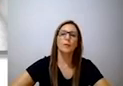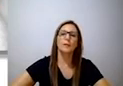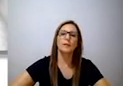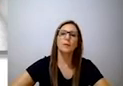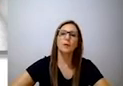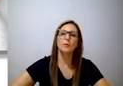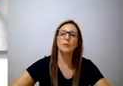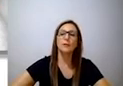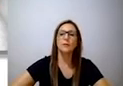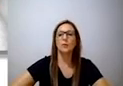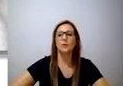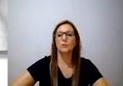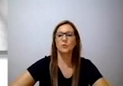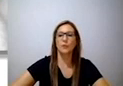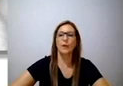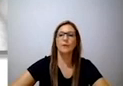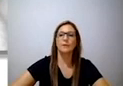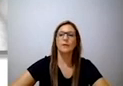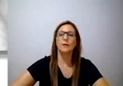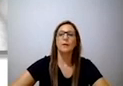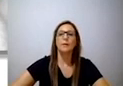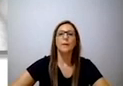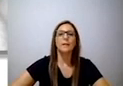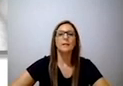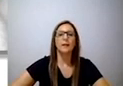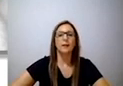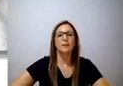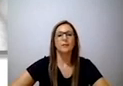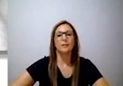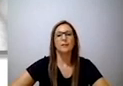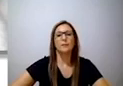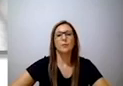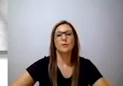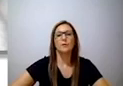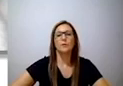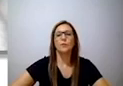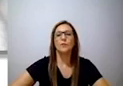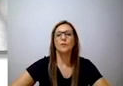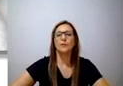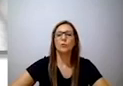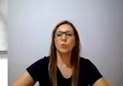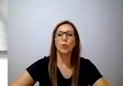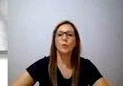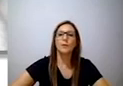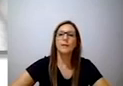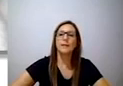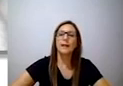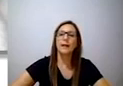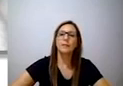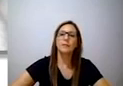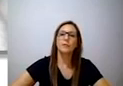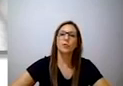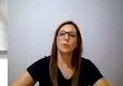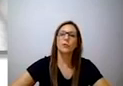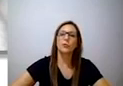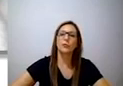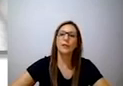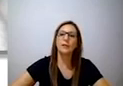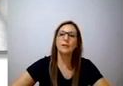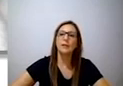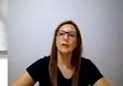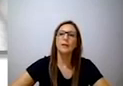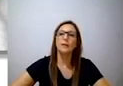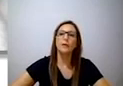palmas das mãos e nas solas dos pés. Mais tarde, a criança pode desenvolver sintomas mais graves, como a